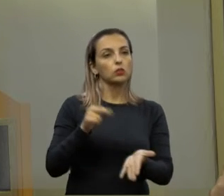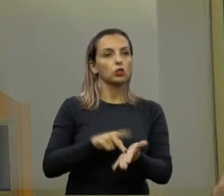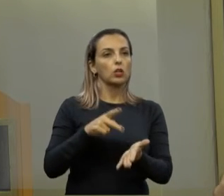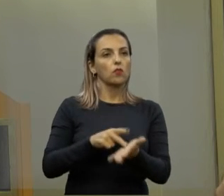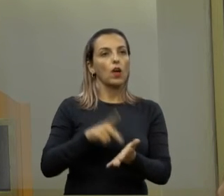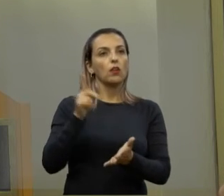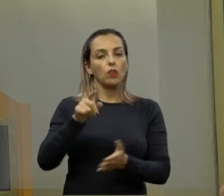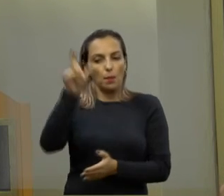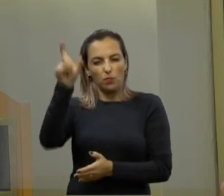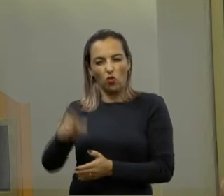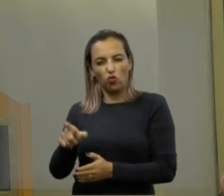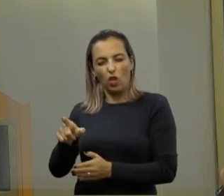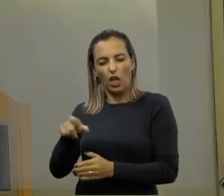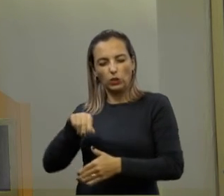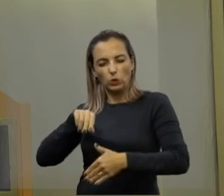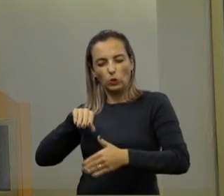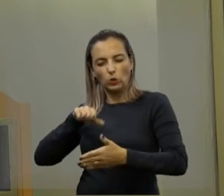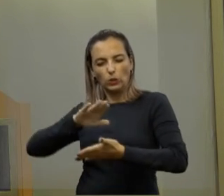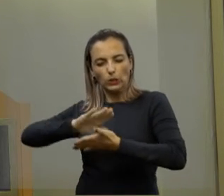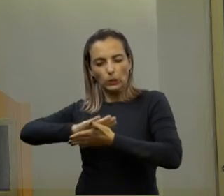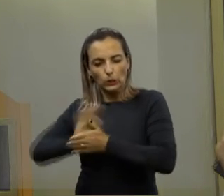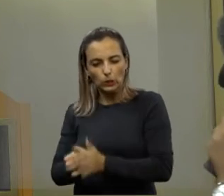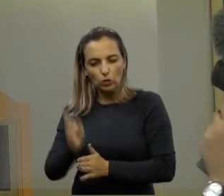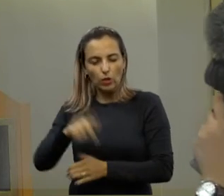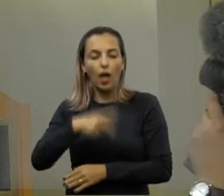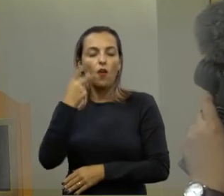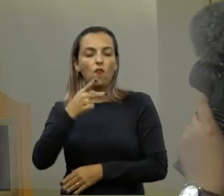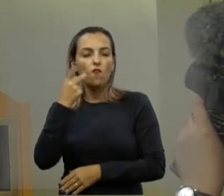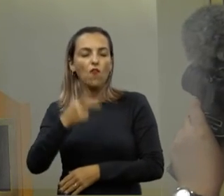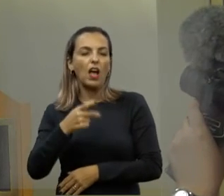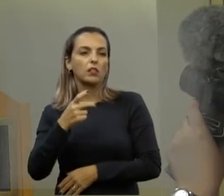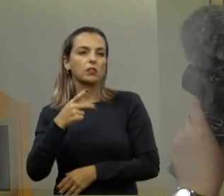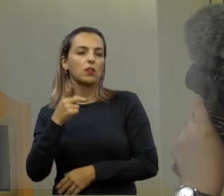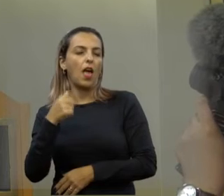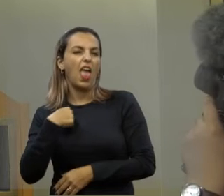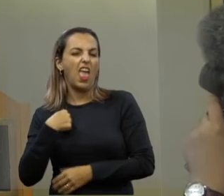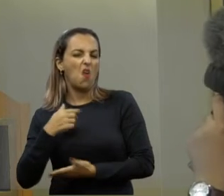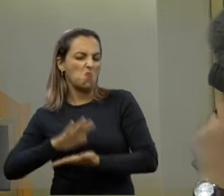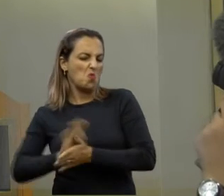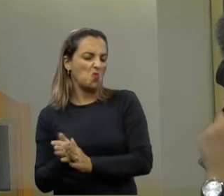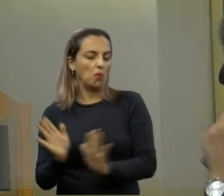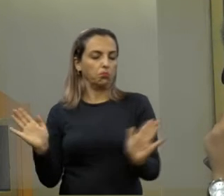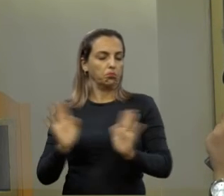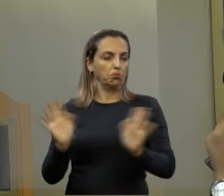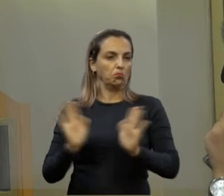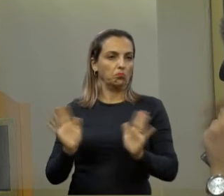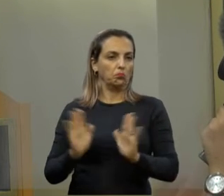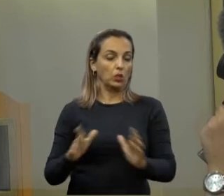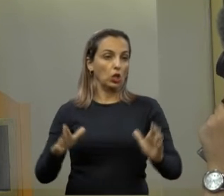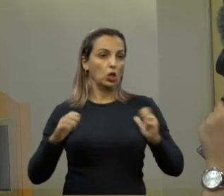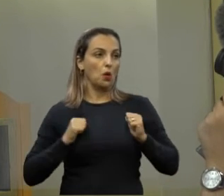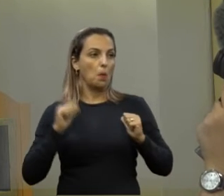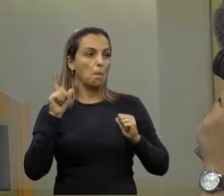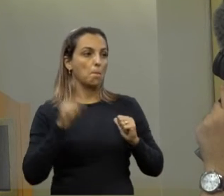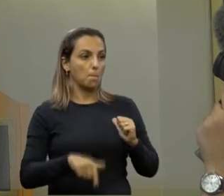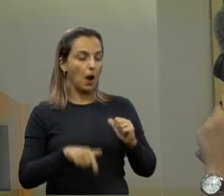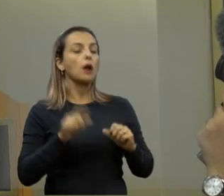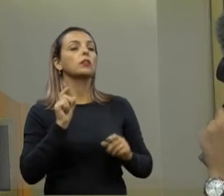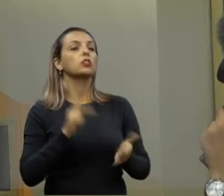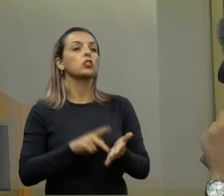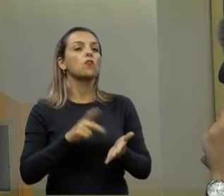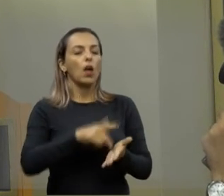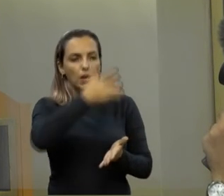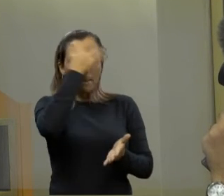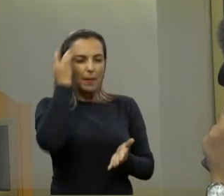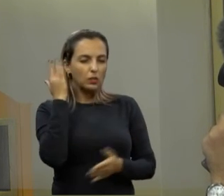professor é muito bom ele é muito fácil falar não sou preconceituoso Com certeza não cometeu preconceito porque são pessoas que já